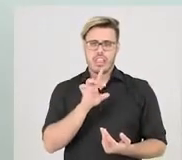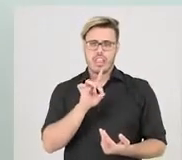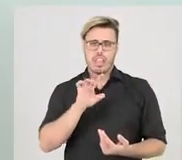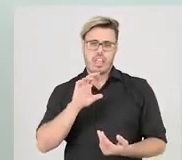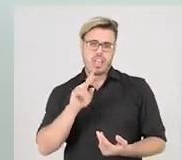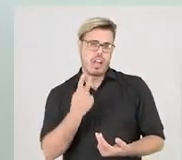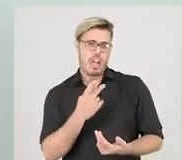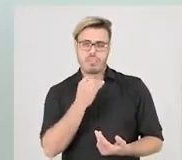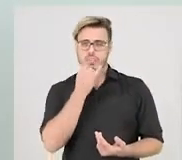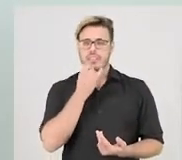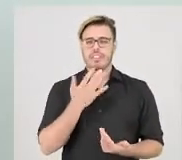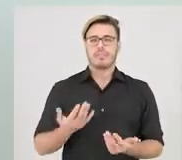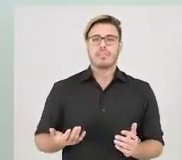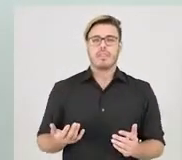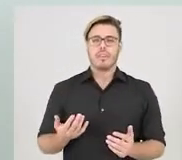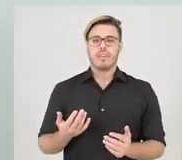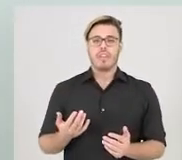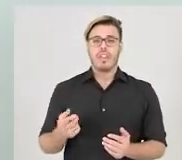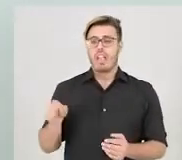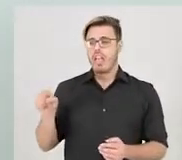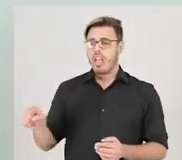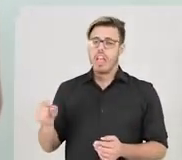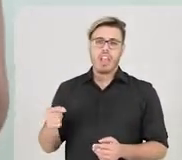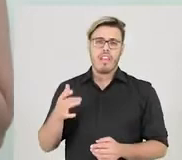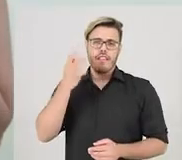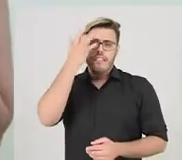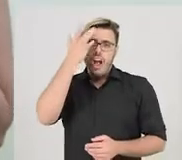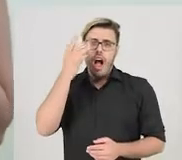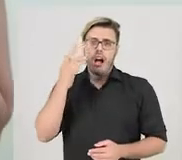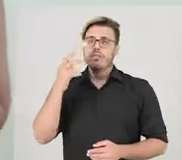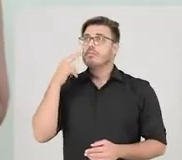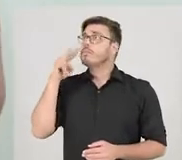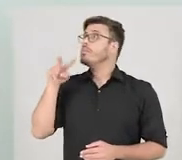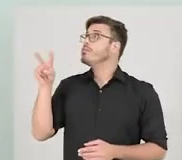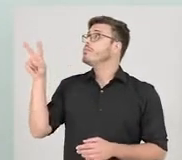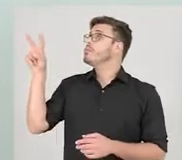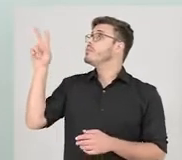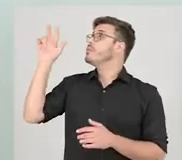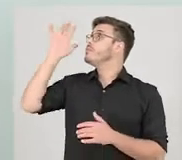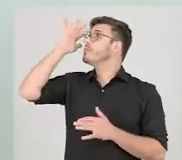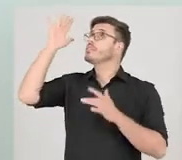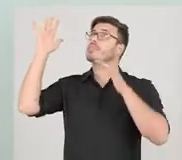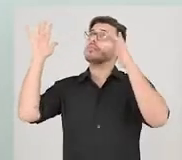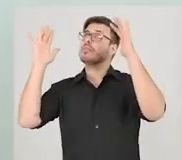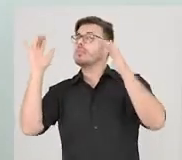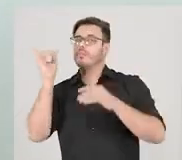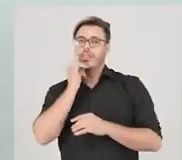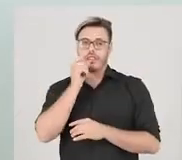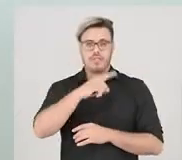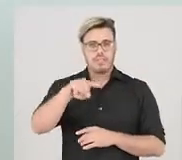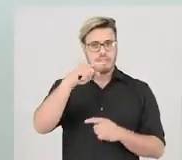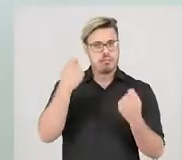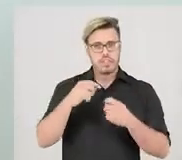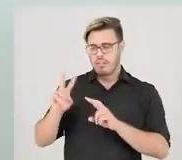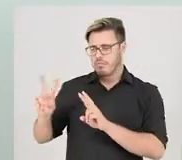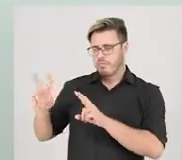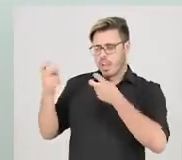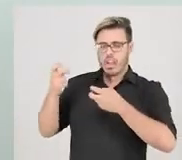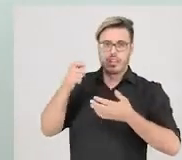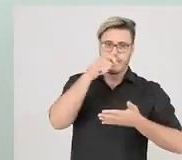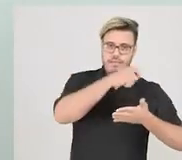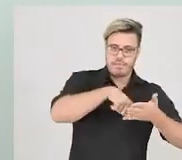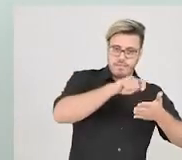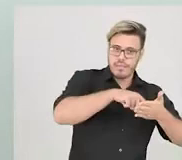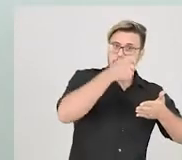Você coloca lá no seu relatório inicial que ele se distrai facilmente. Então, como você vai fazer? Você vai deixá-lo no fundo